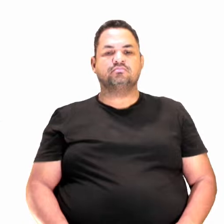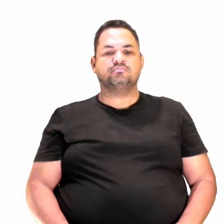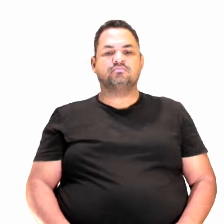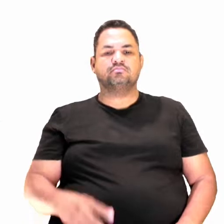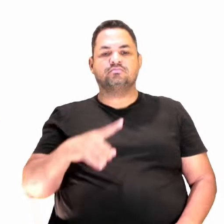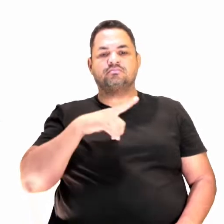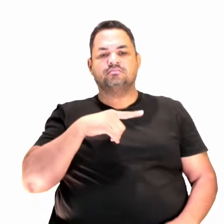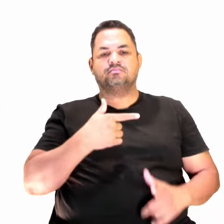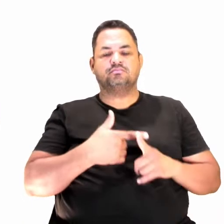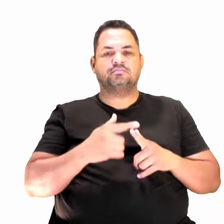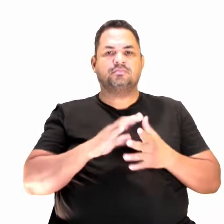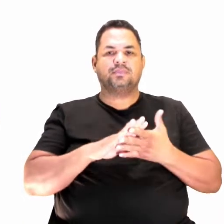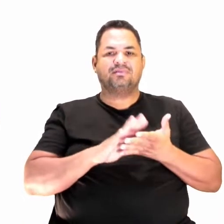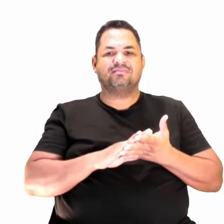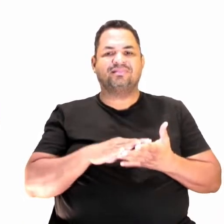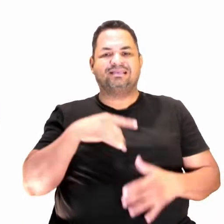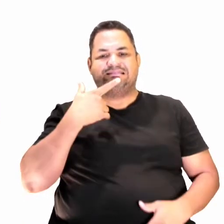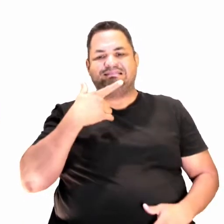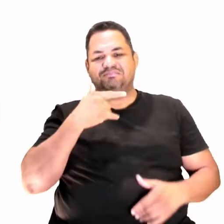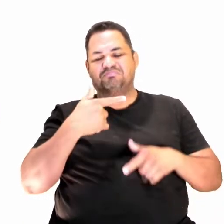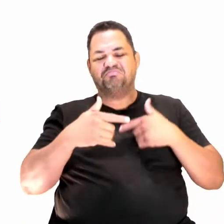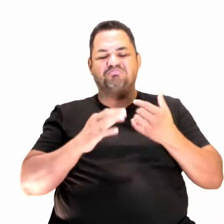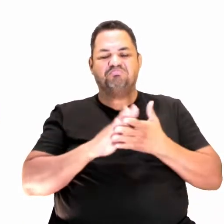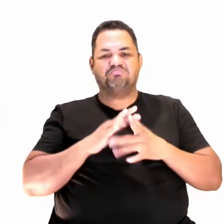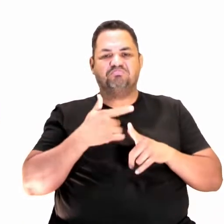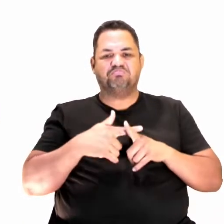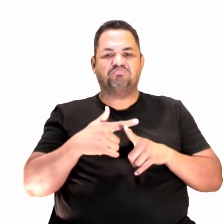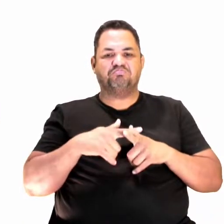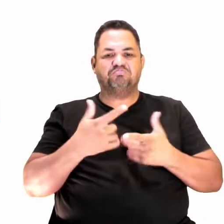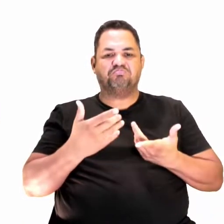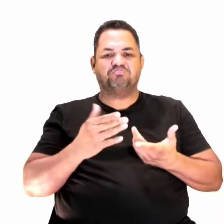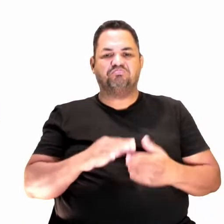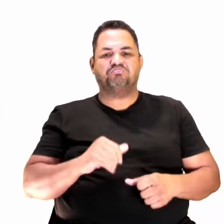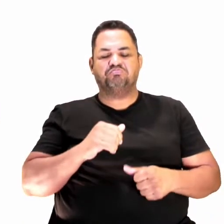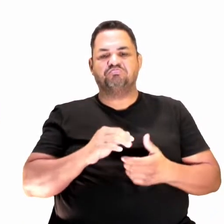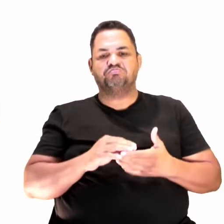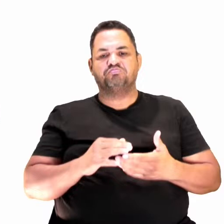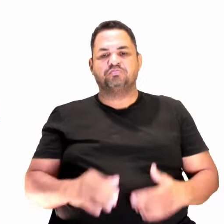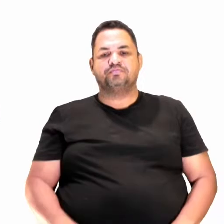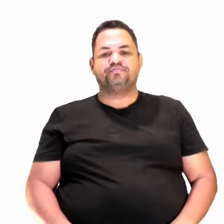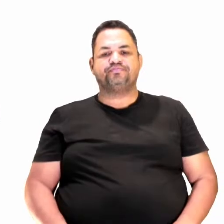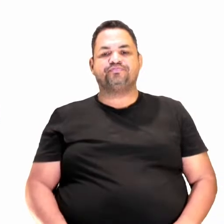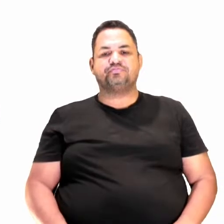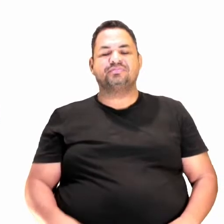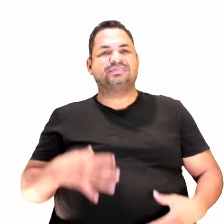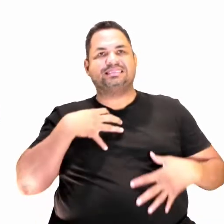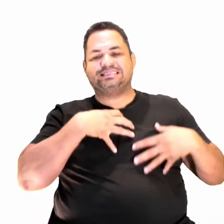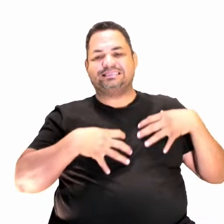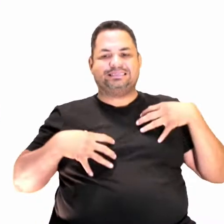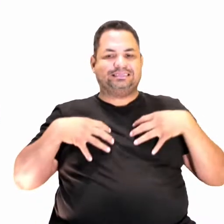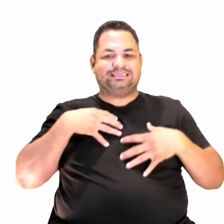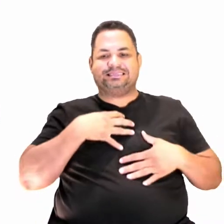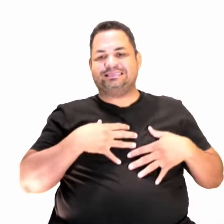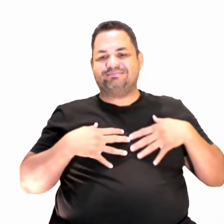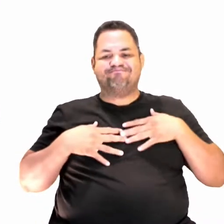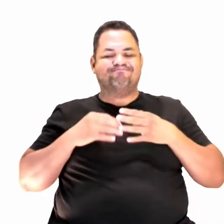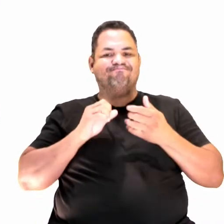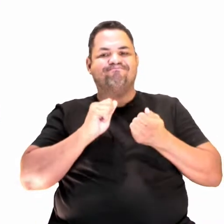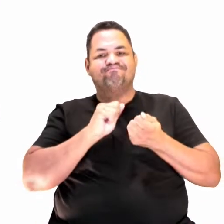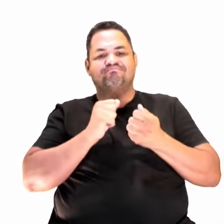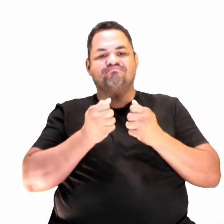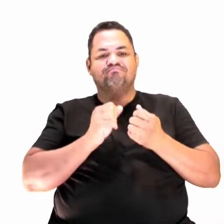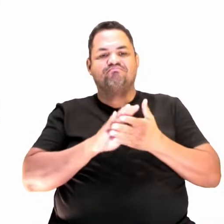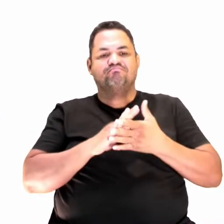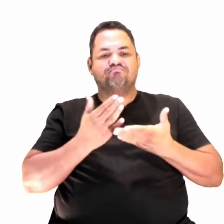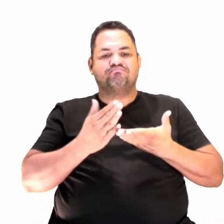tem transtornos de humor, que é o mood, o anxiety, que é a ansiedade, controle de impulsos ou